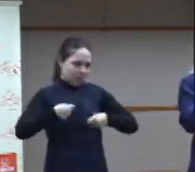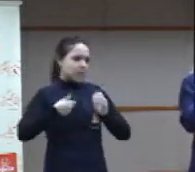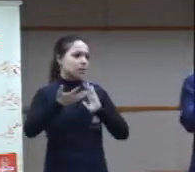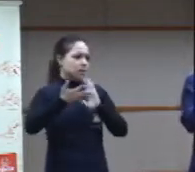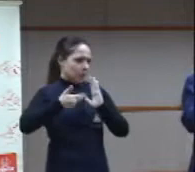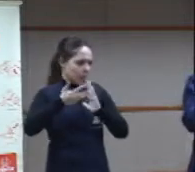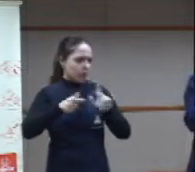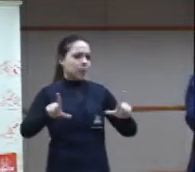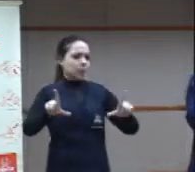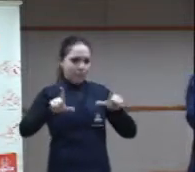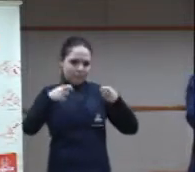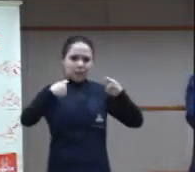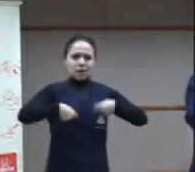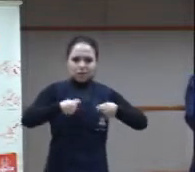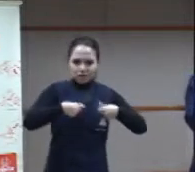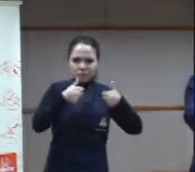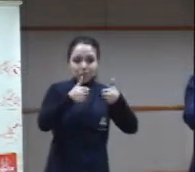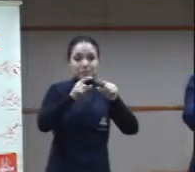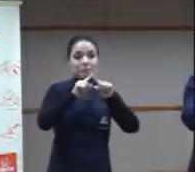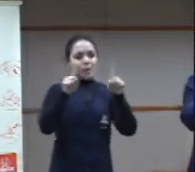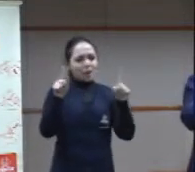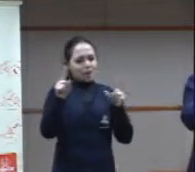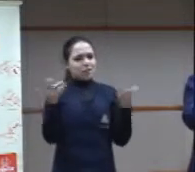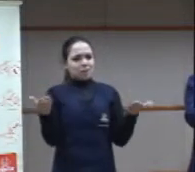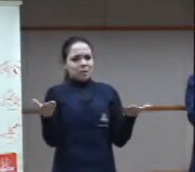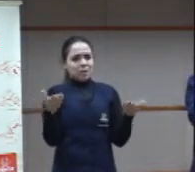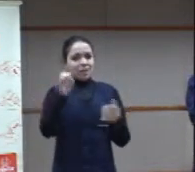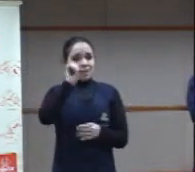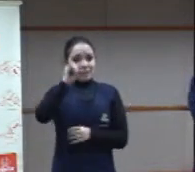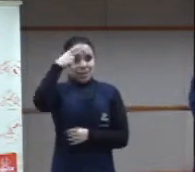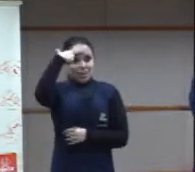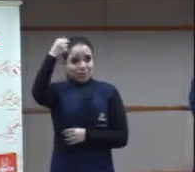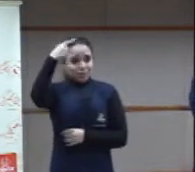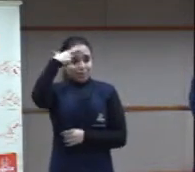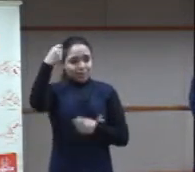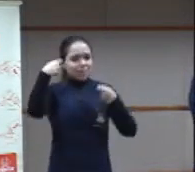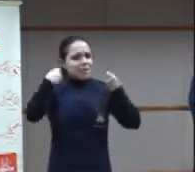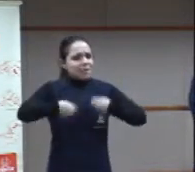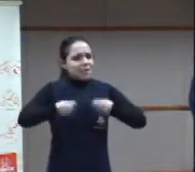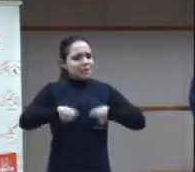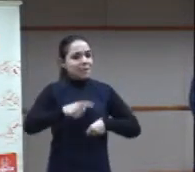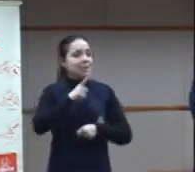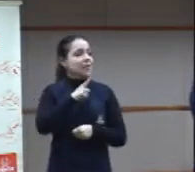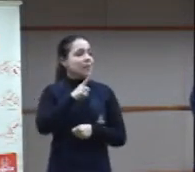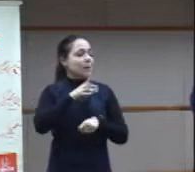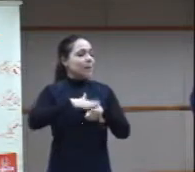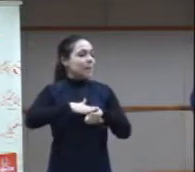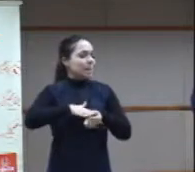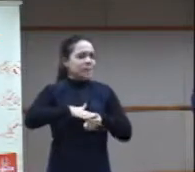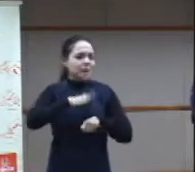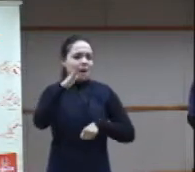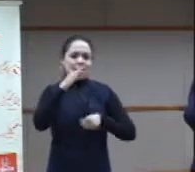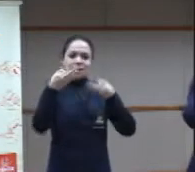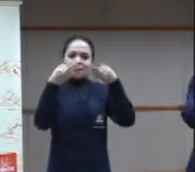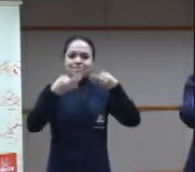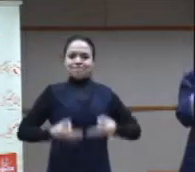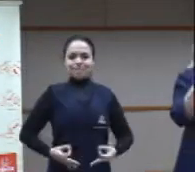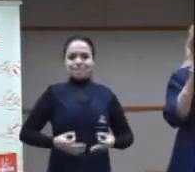Eu vou falar melhor para vocês depois. Um intérprete de nível superior tem que ser um intérprete muito